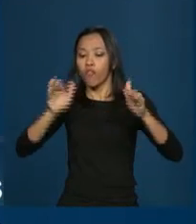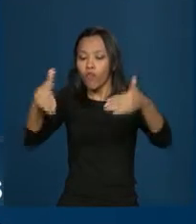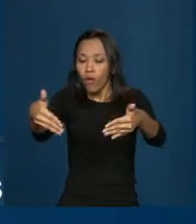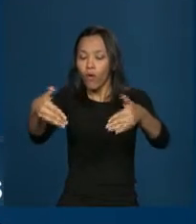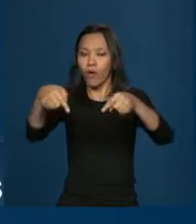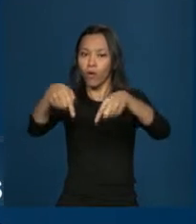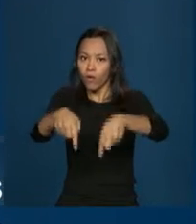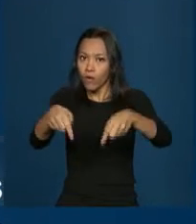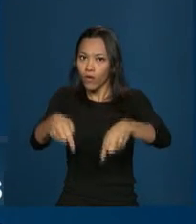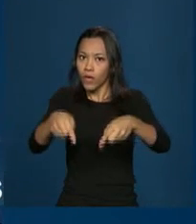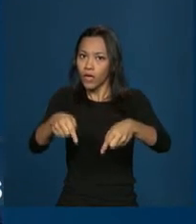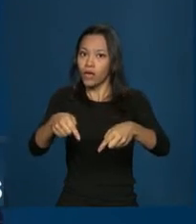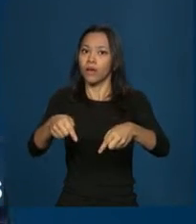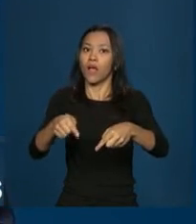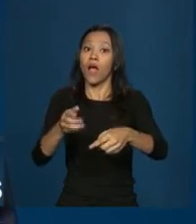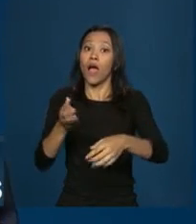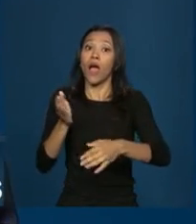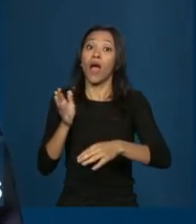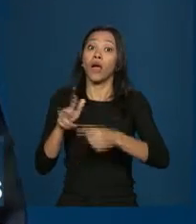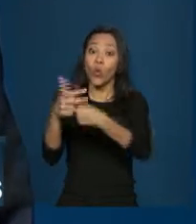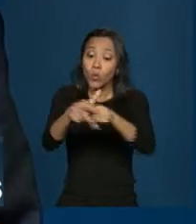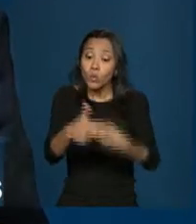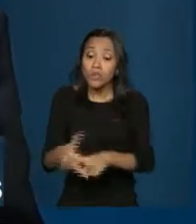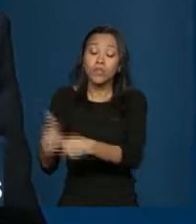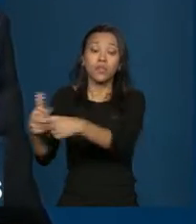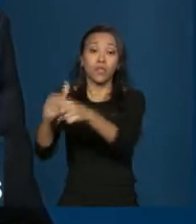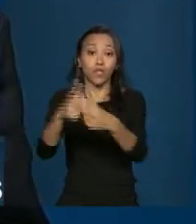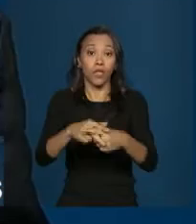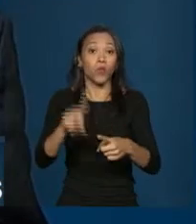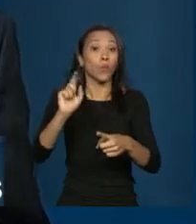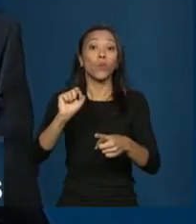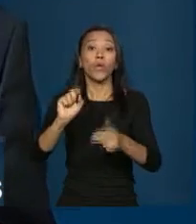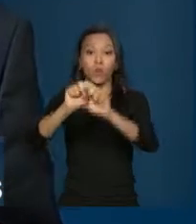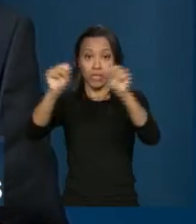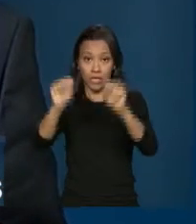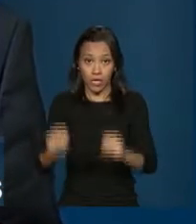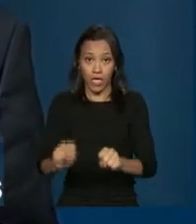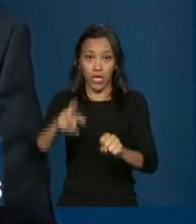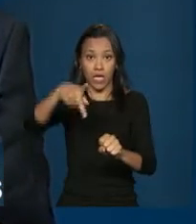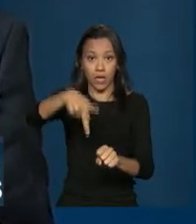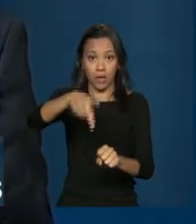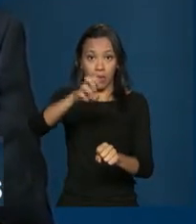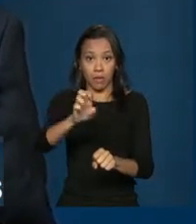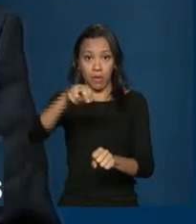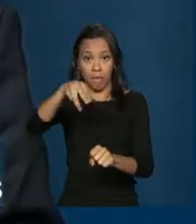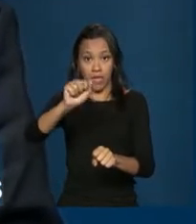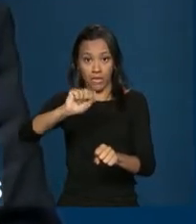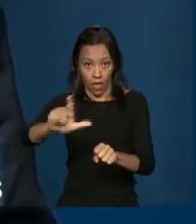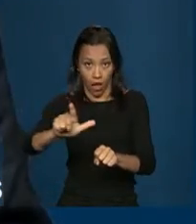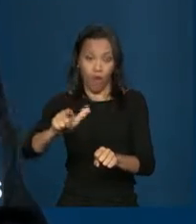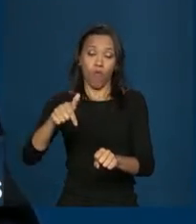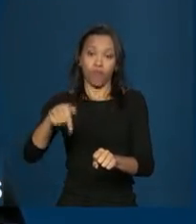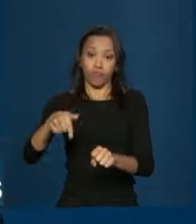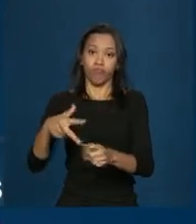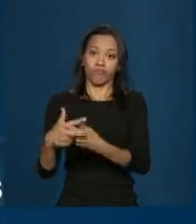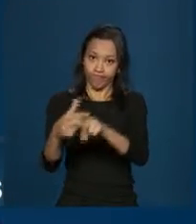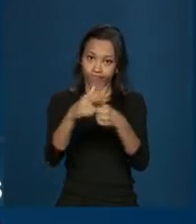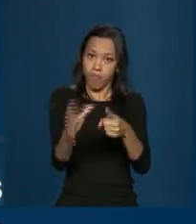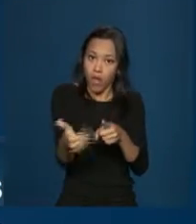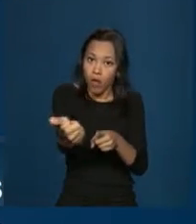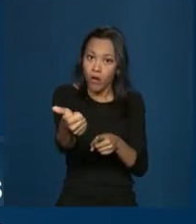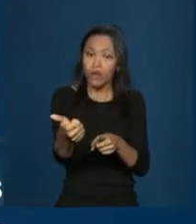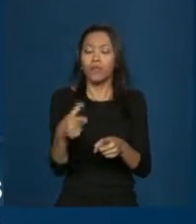especialize o nosso sistema penal de maneira a adequar o que nós temos hoje no sistema penal